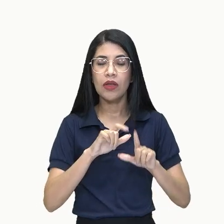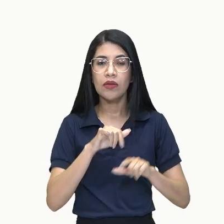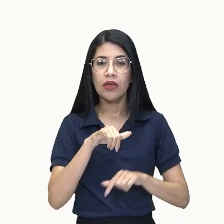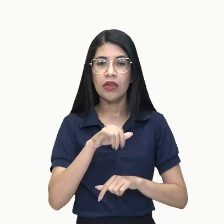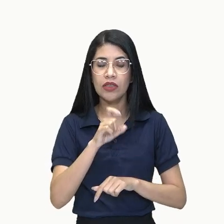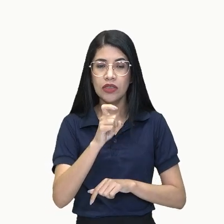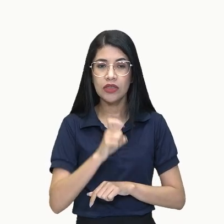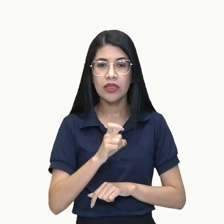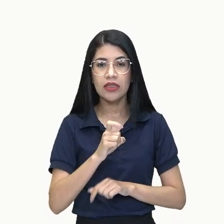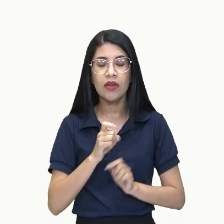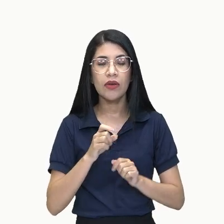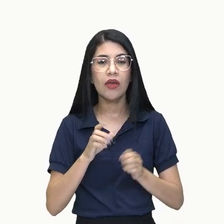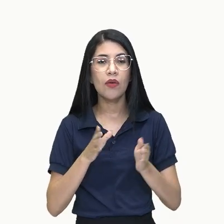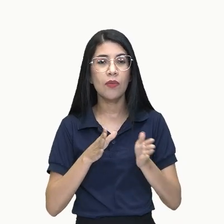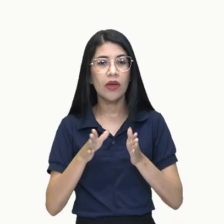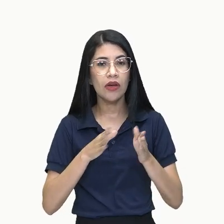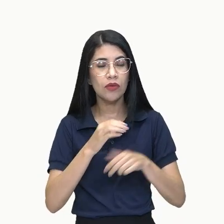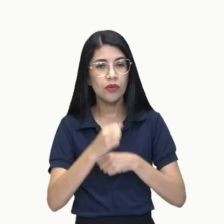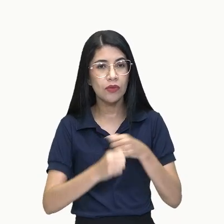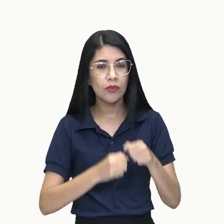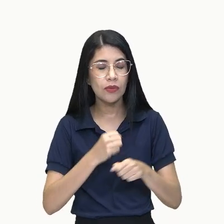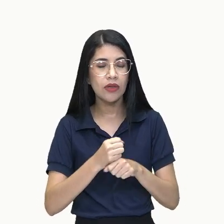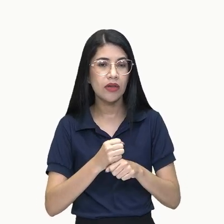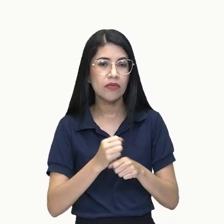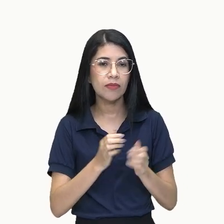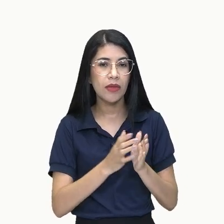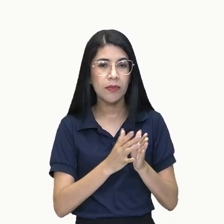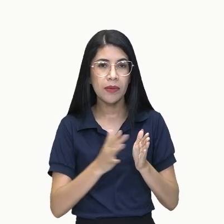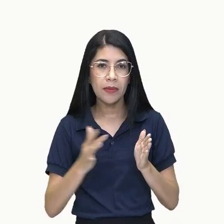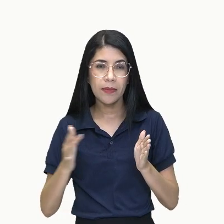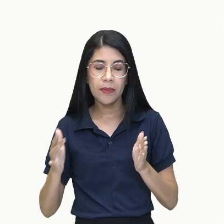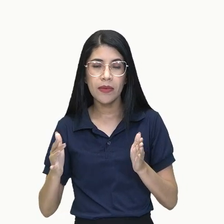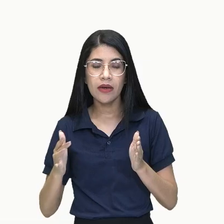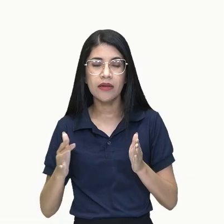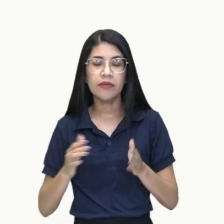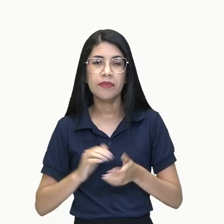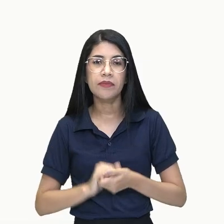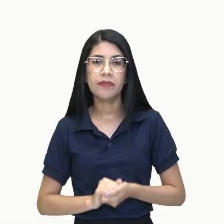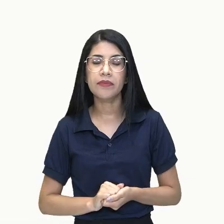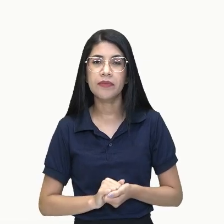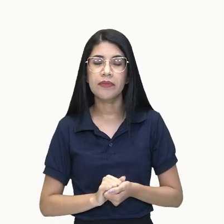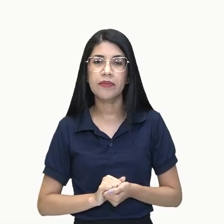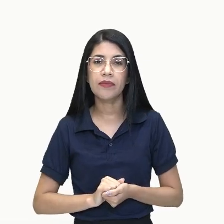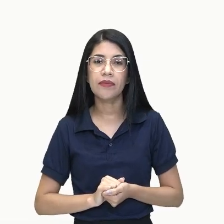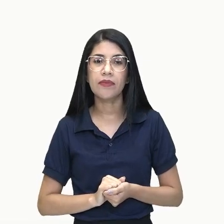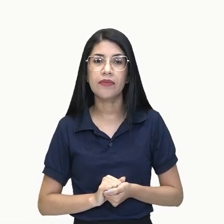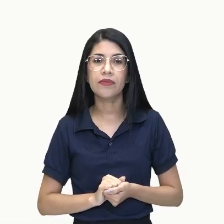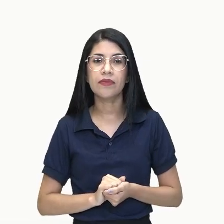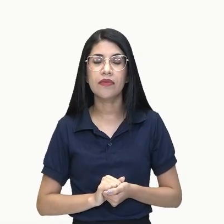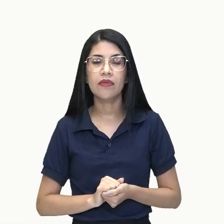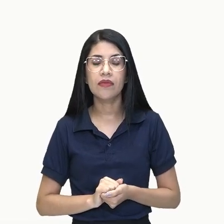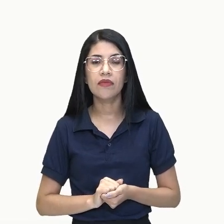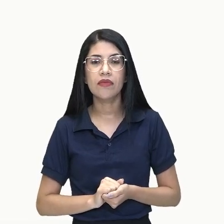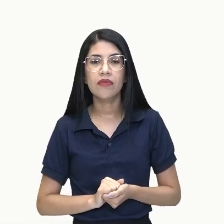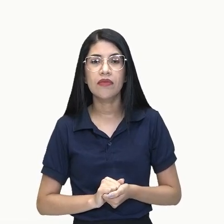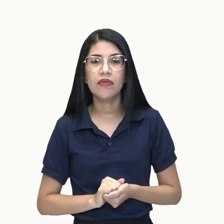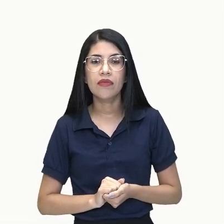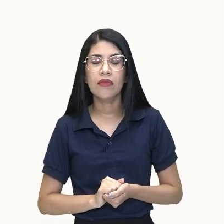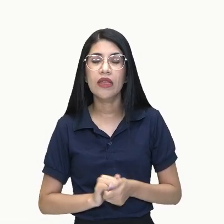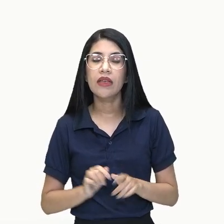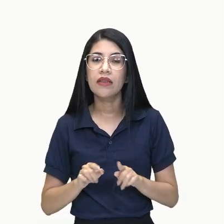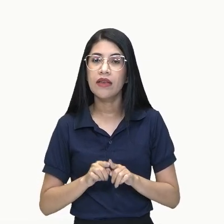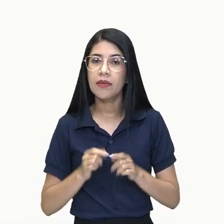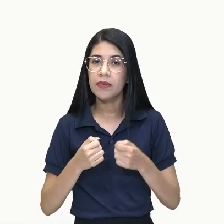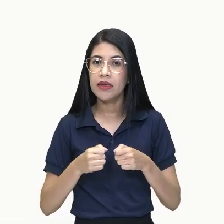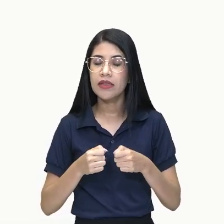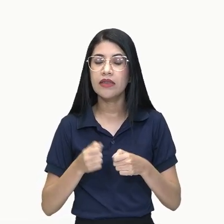ou seja, de acordo com os anos. Nós pegamos lá de 2018 até 2024, certo, professor Antônio Paulo? Certo. Sempre levando em consideração que